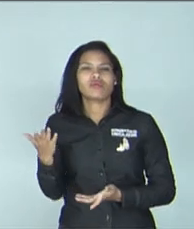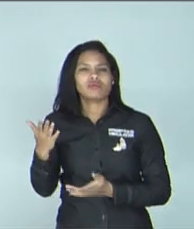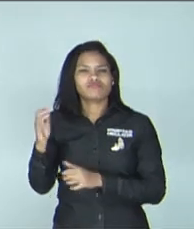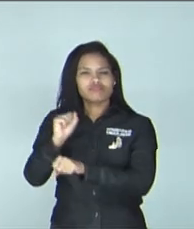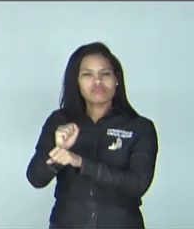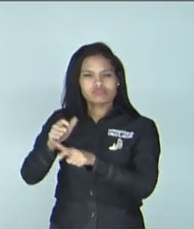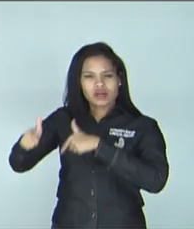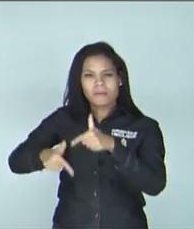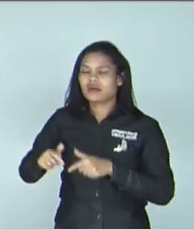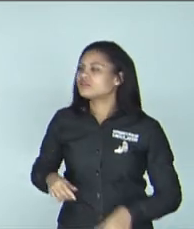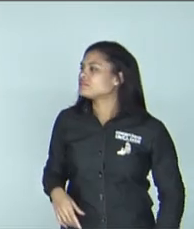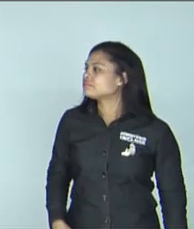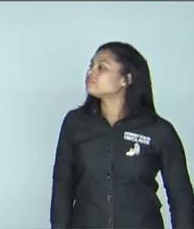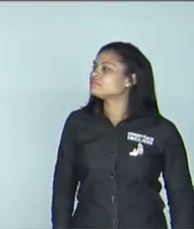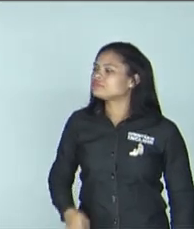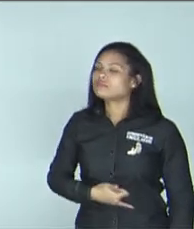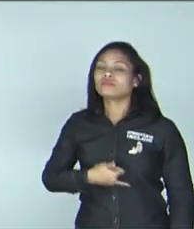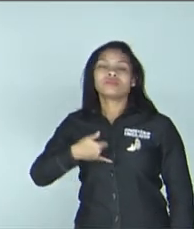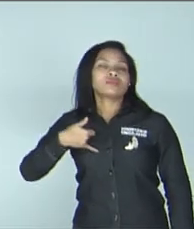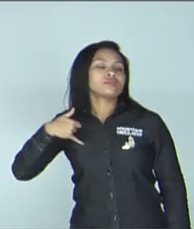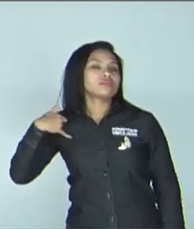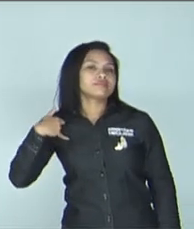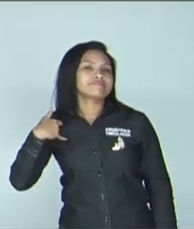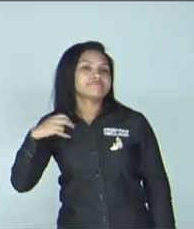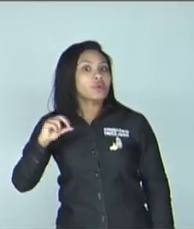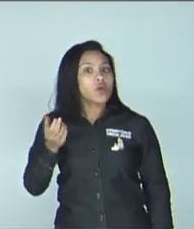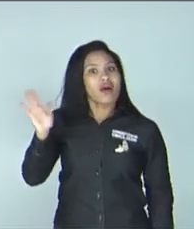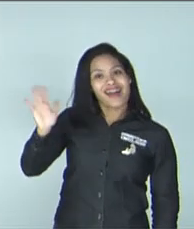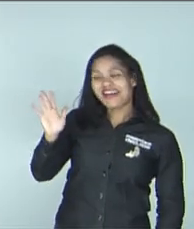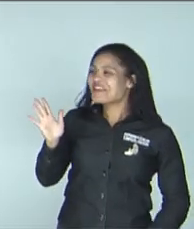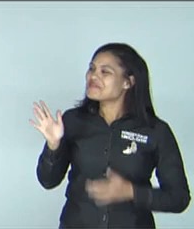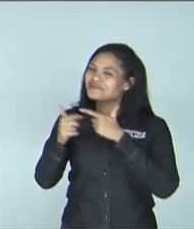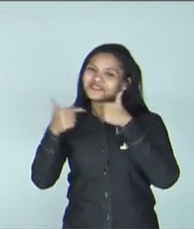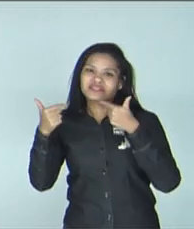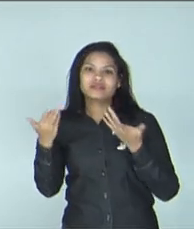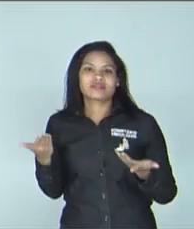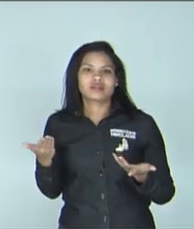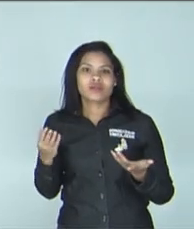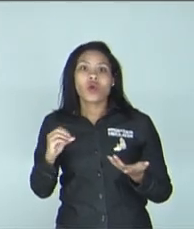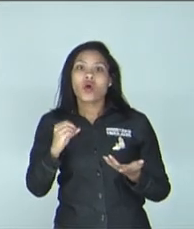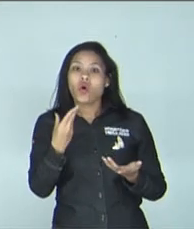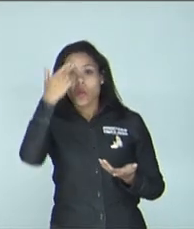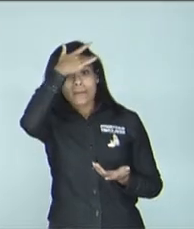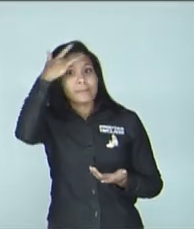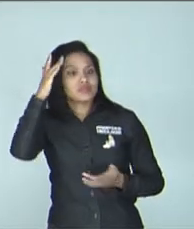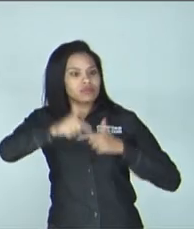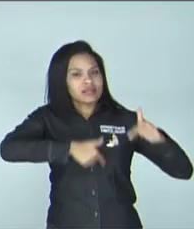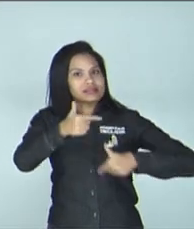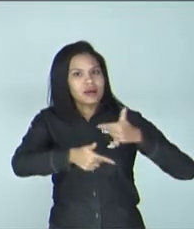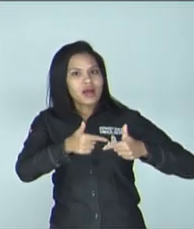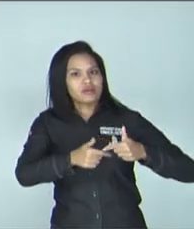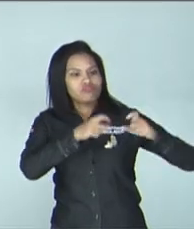o camarada que varre o quintal da empresa que você trabalha e ele tem nome o